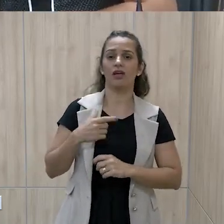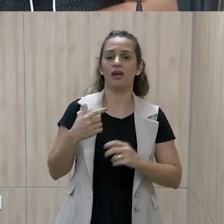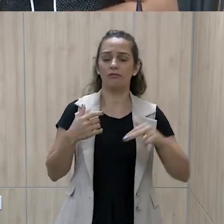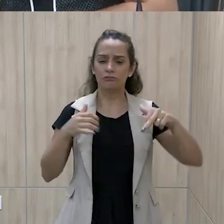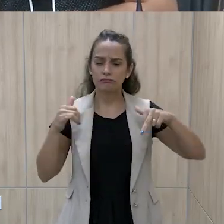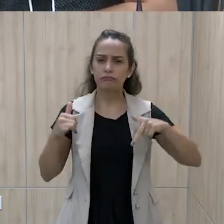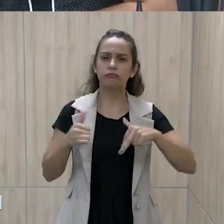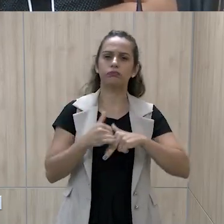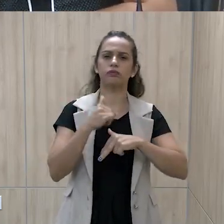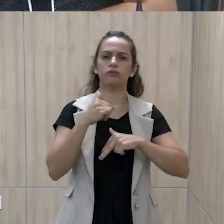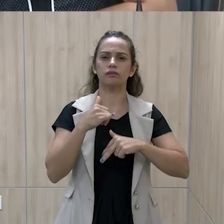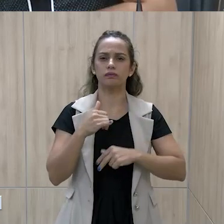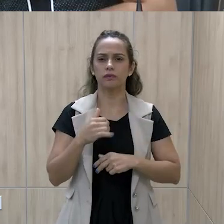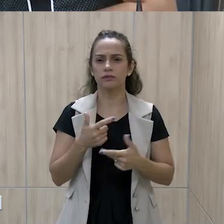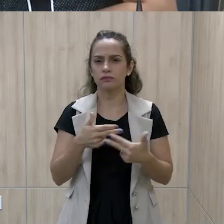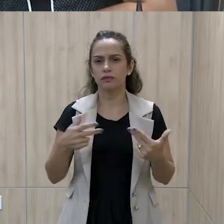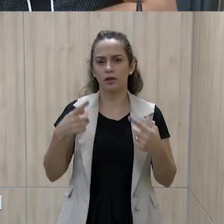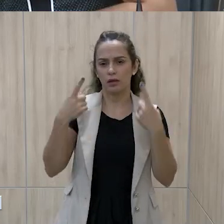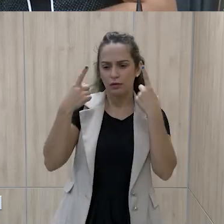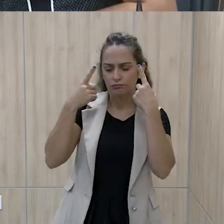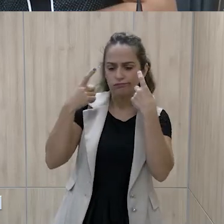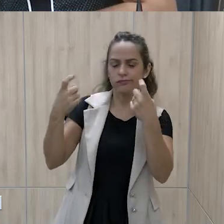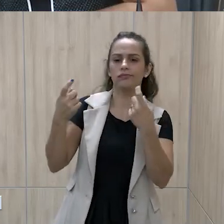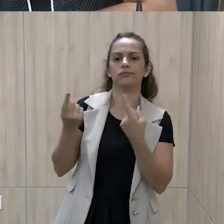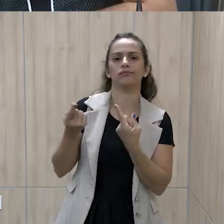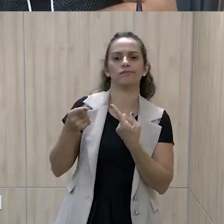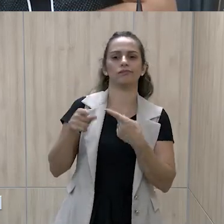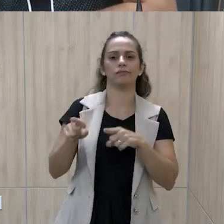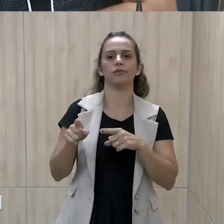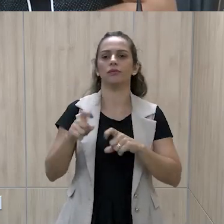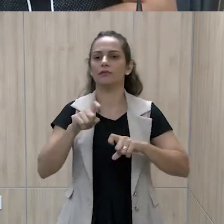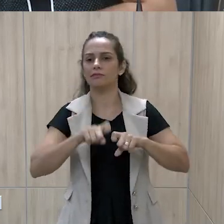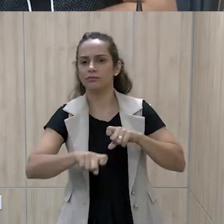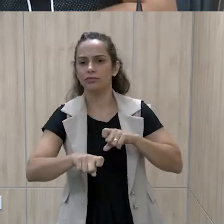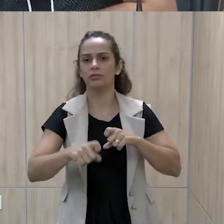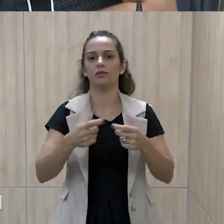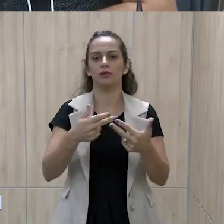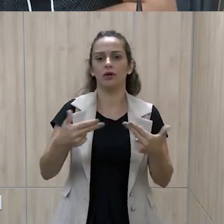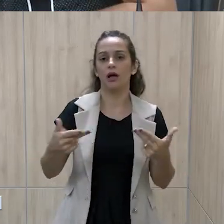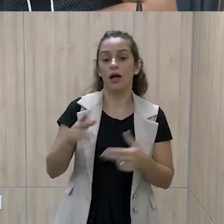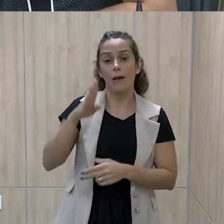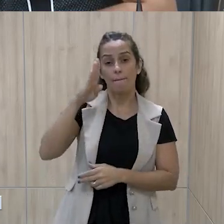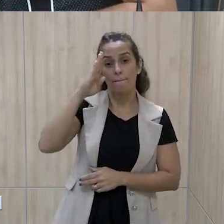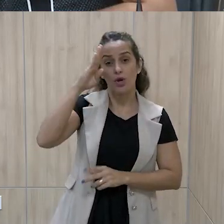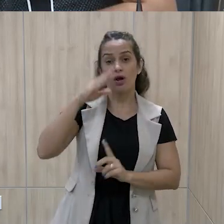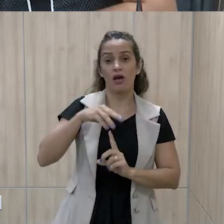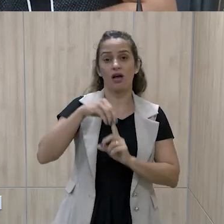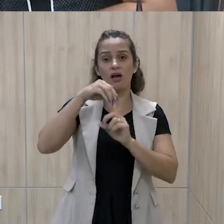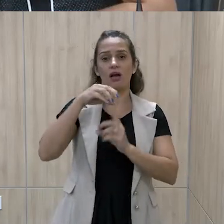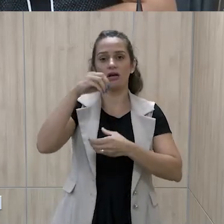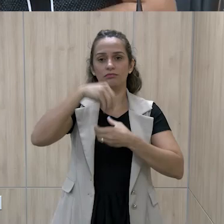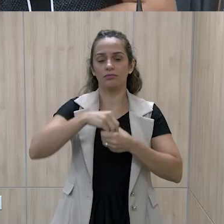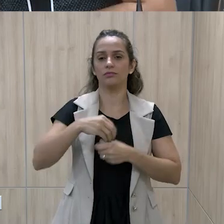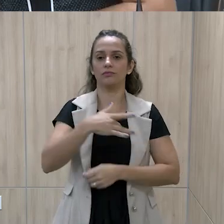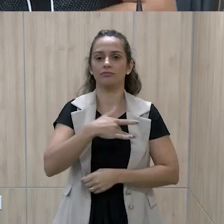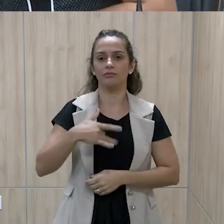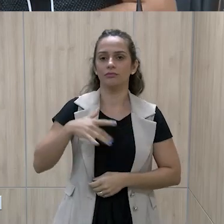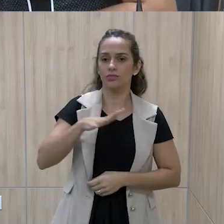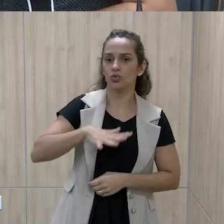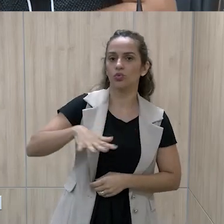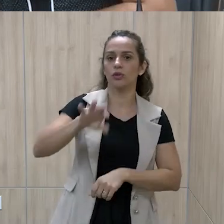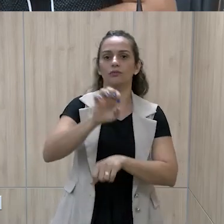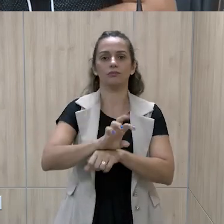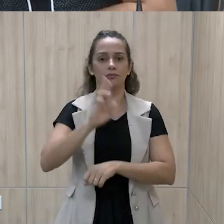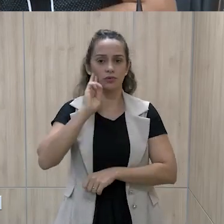vítimas de abuso e exploração sexual a prioridade no atendimento psicológico na Rede Pública de Saúde do Estado de Rondônia